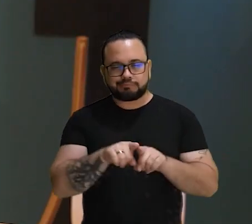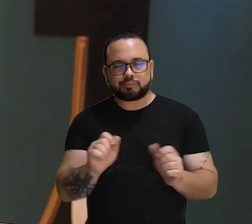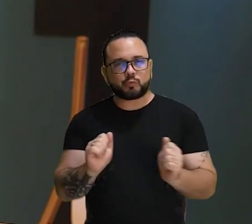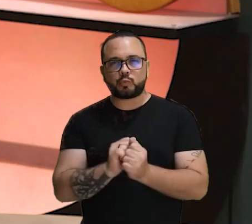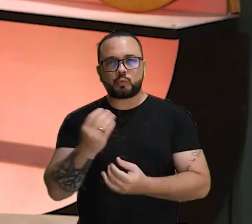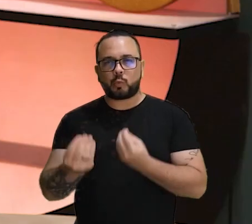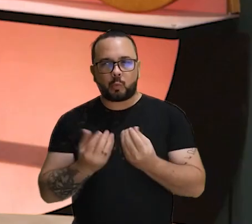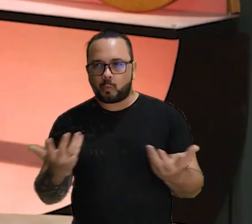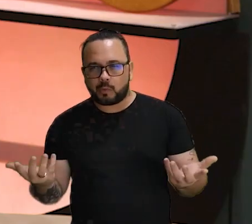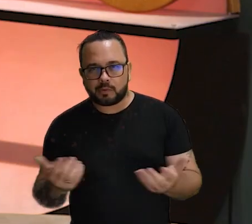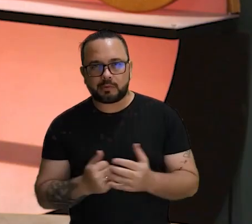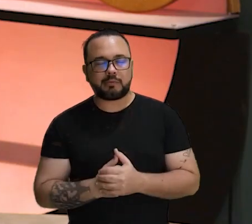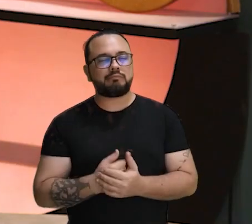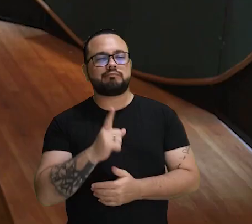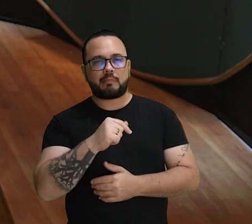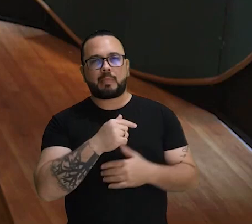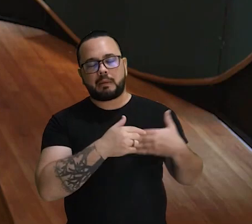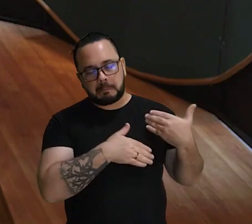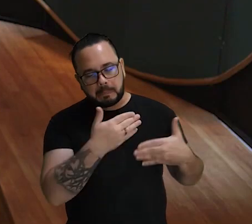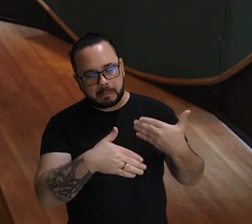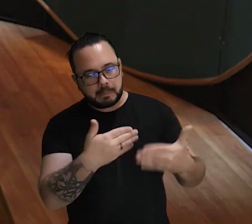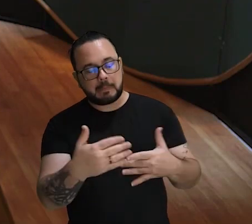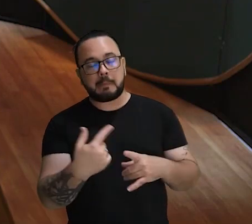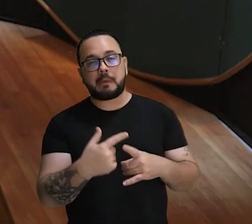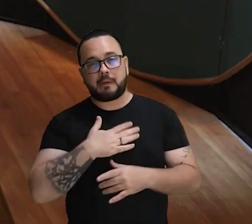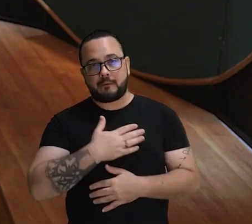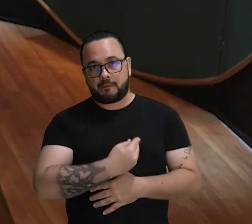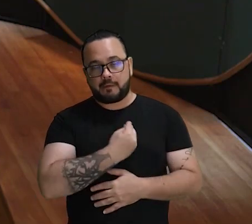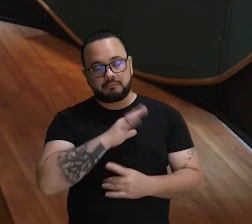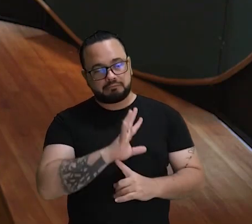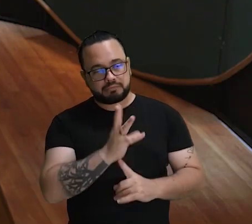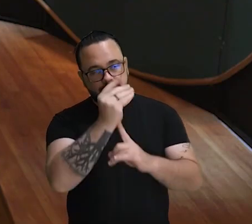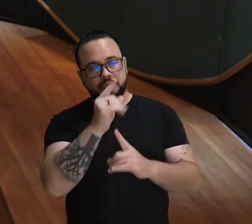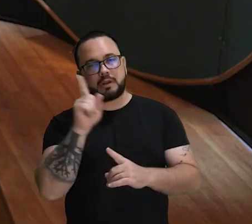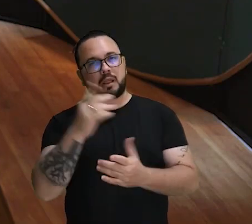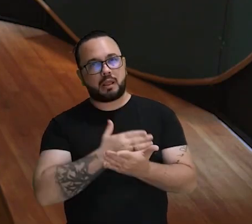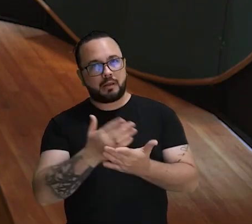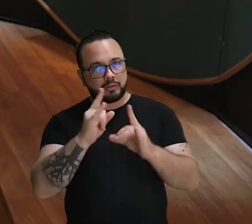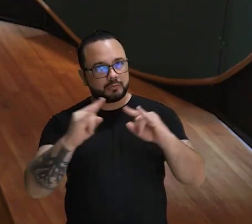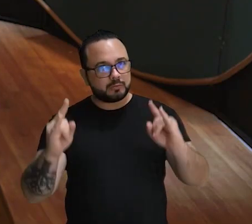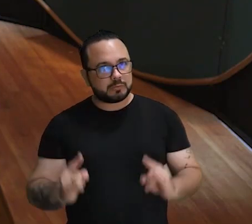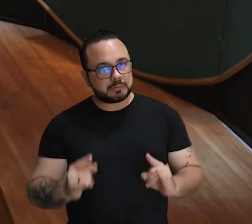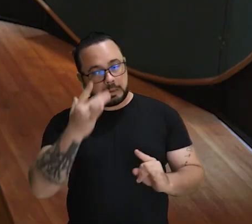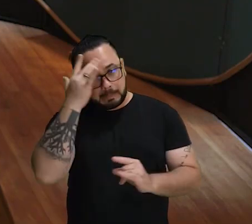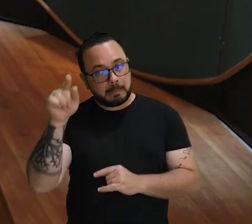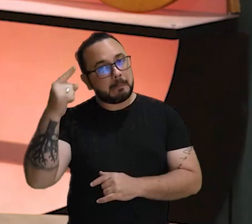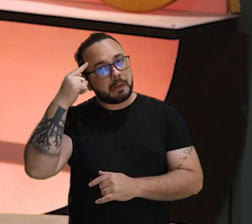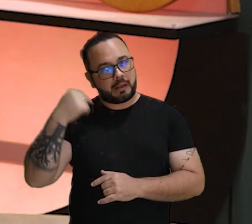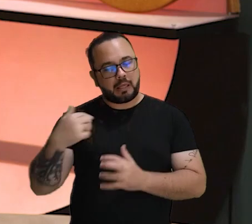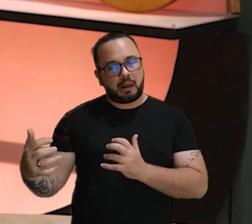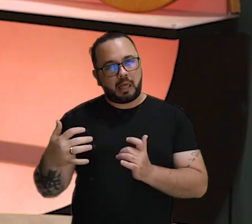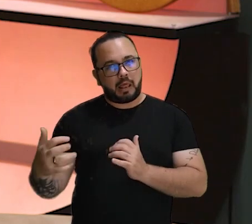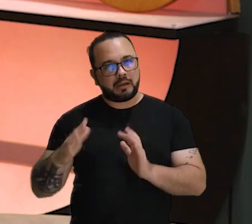coisas, como é que é isso? Né? Foi um longo processo, porque, na verdade, a minha vida artística ela começou no circo, né? Muita gente acha que eu já